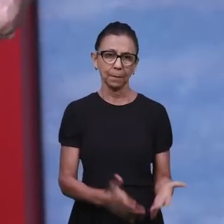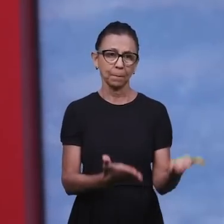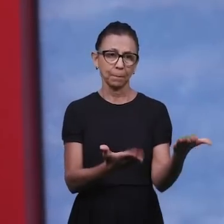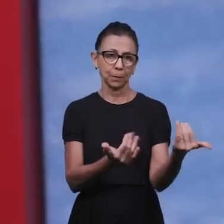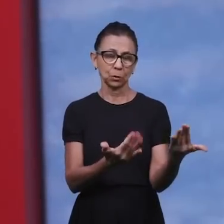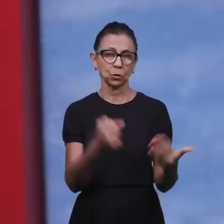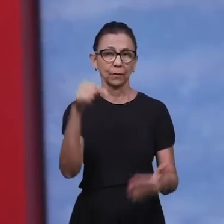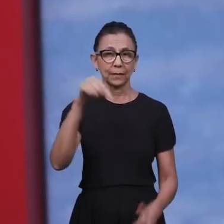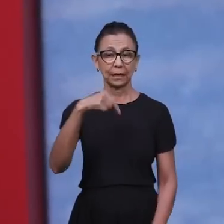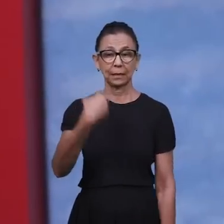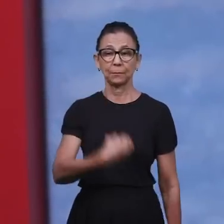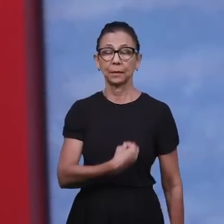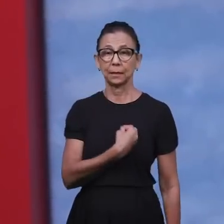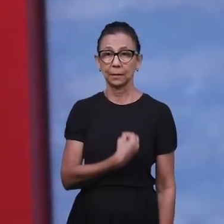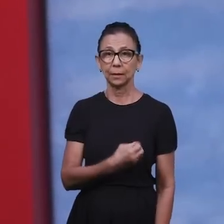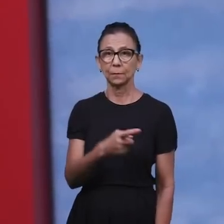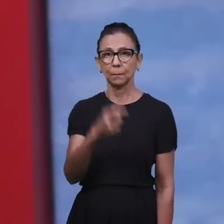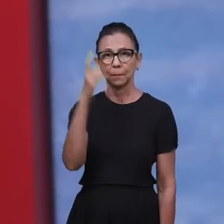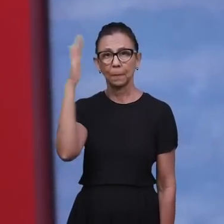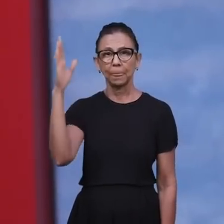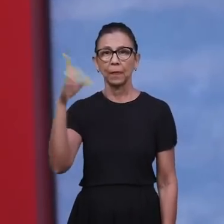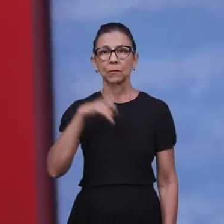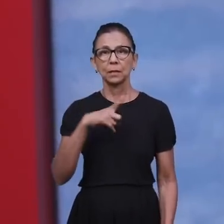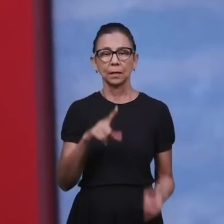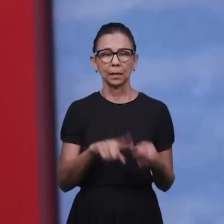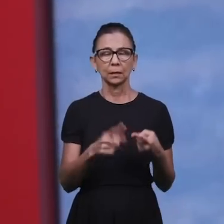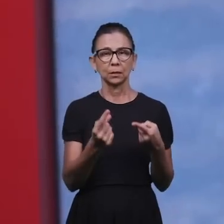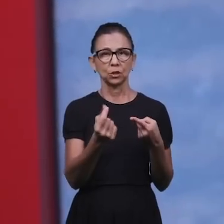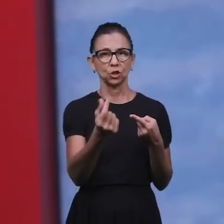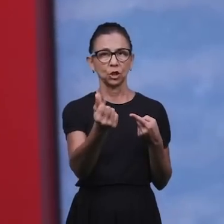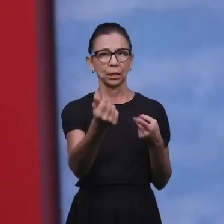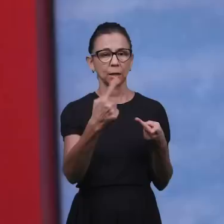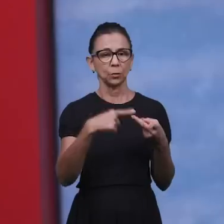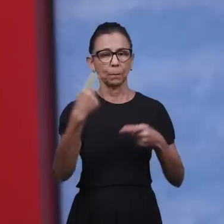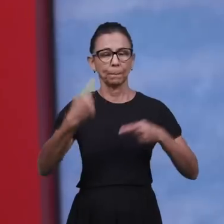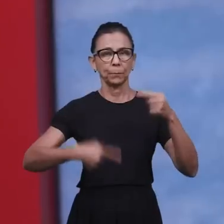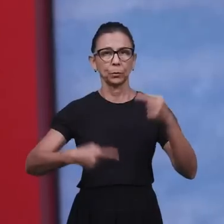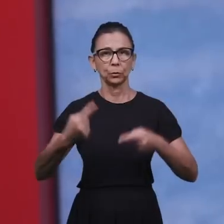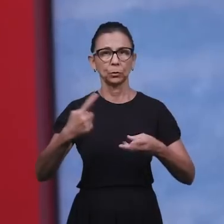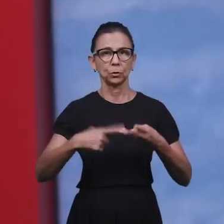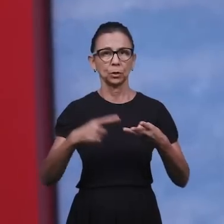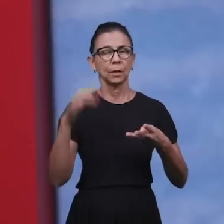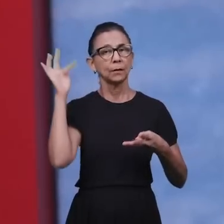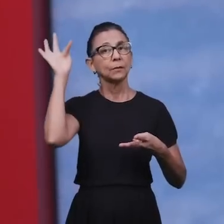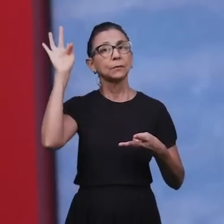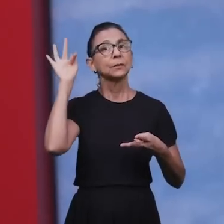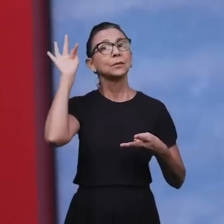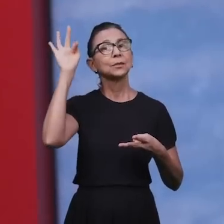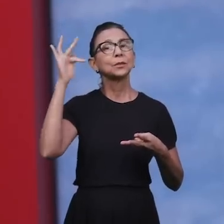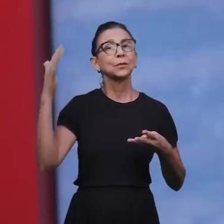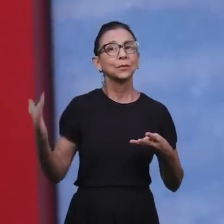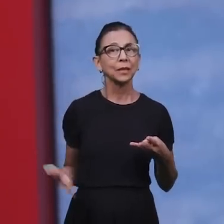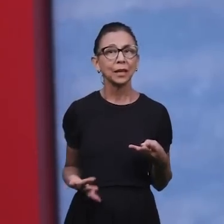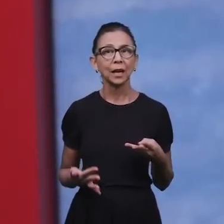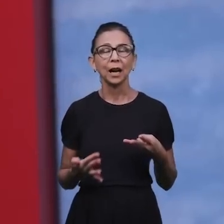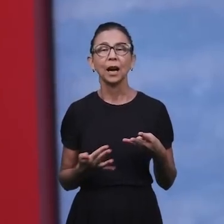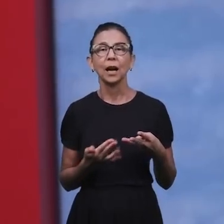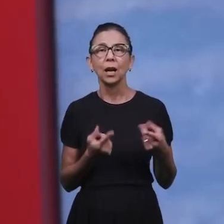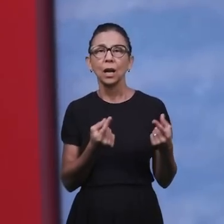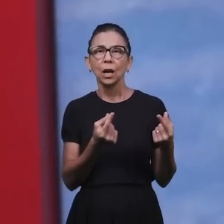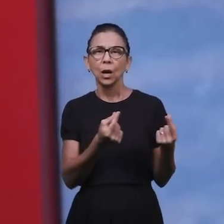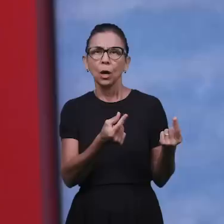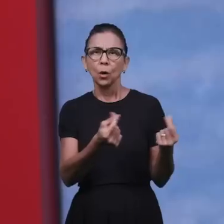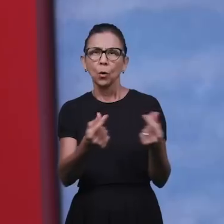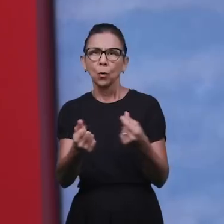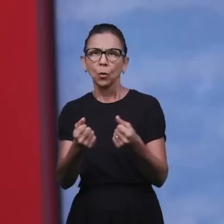os jovens que estão aqui, que você tem dinheiro, política, filosofia,